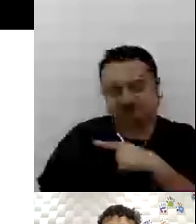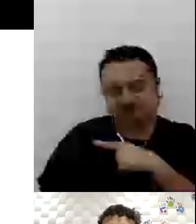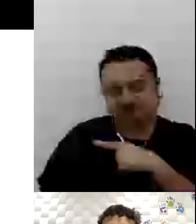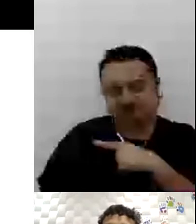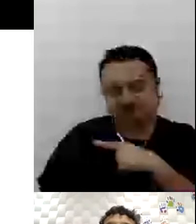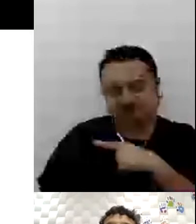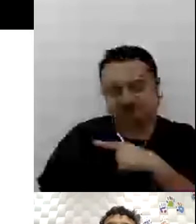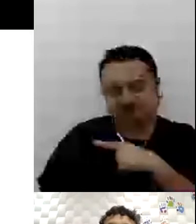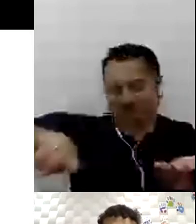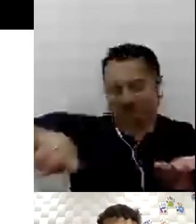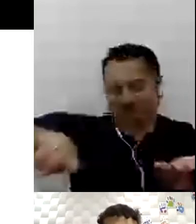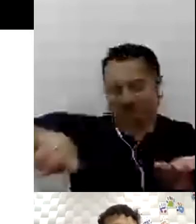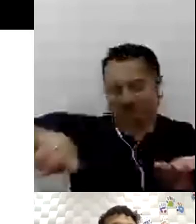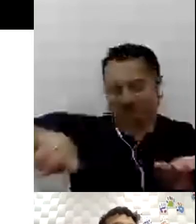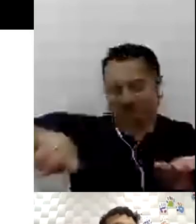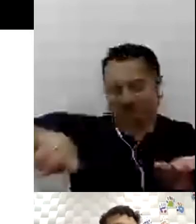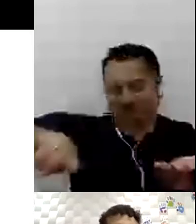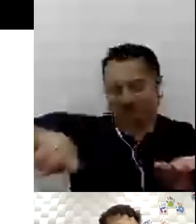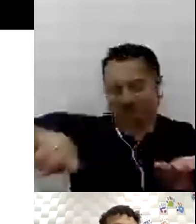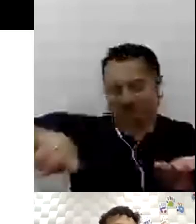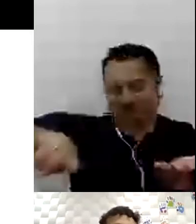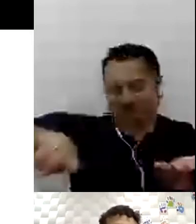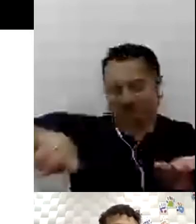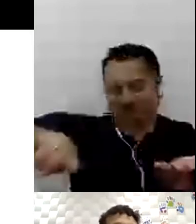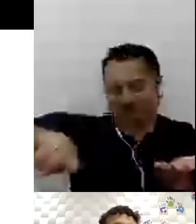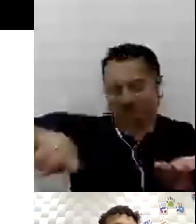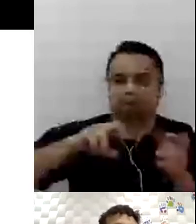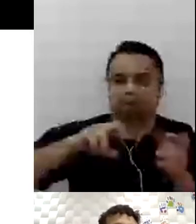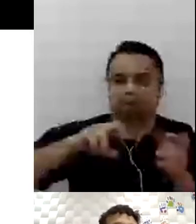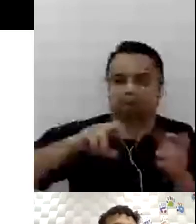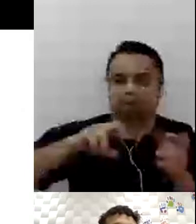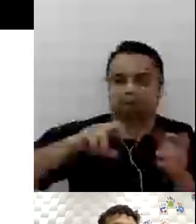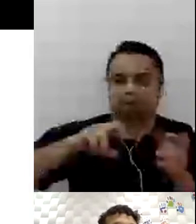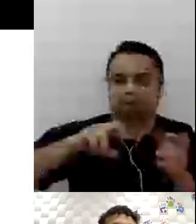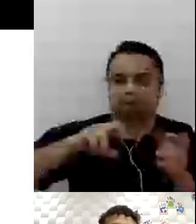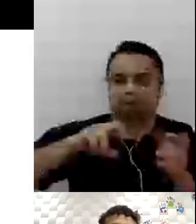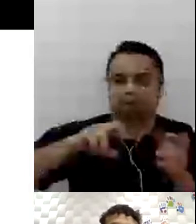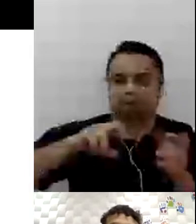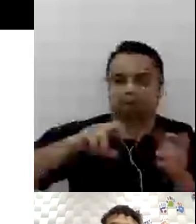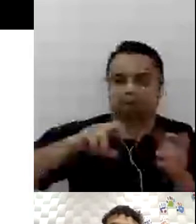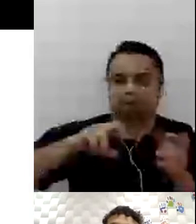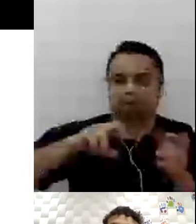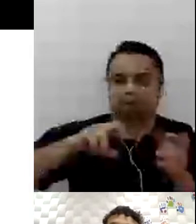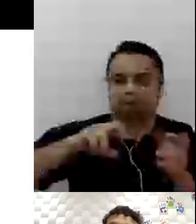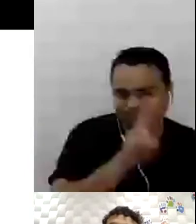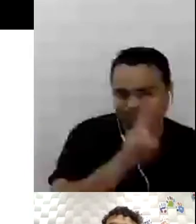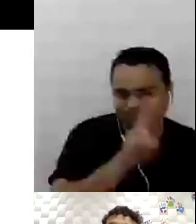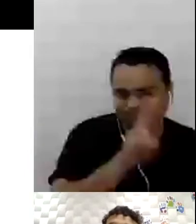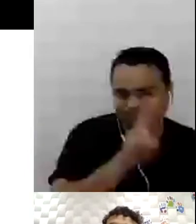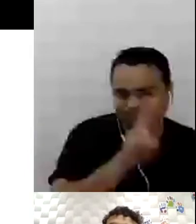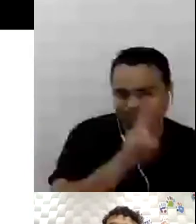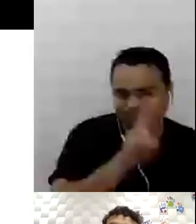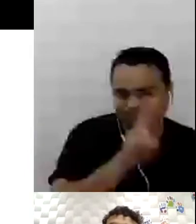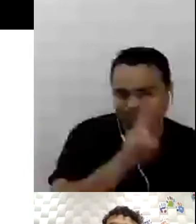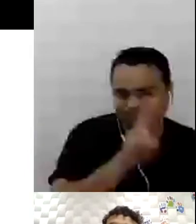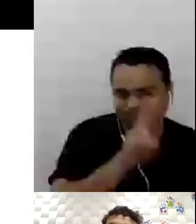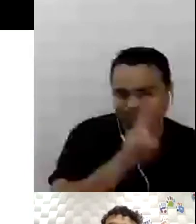diferentes situações onde diferentes mecanismos são utilizados, né?